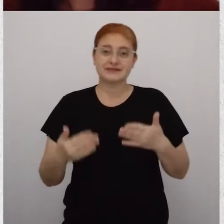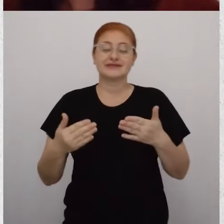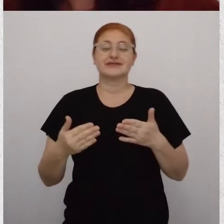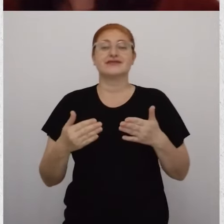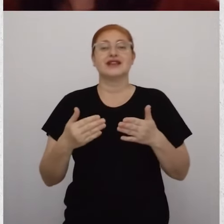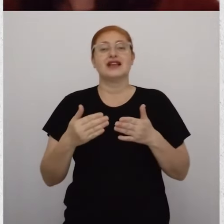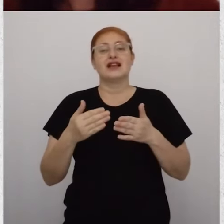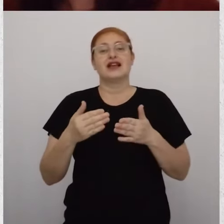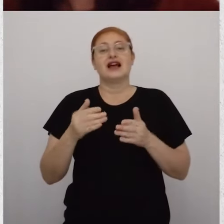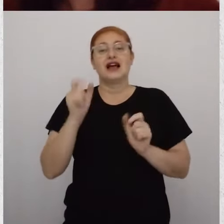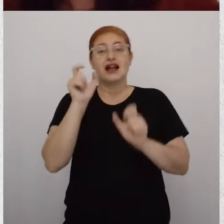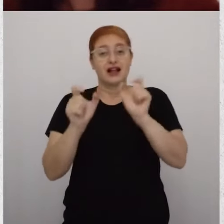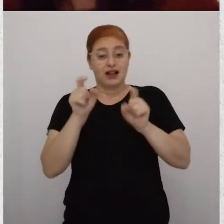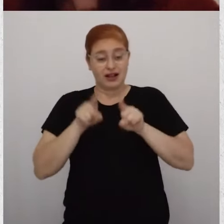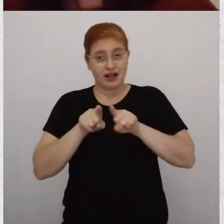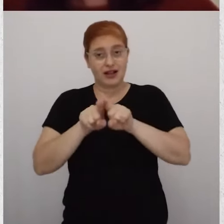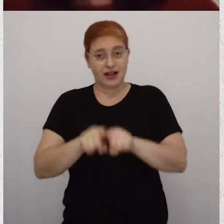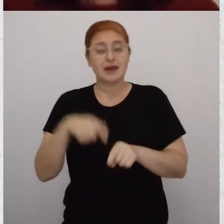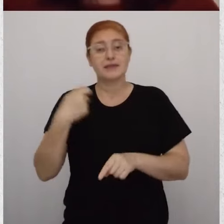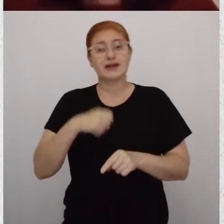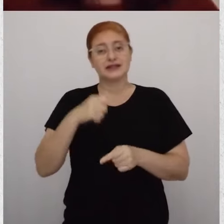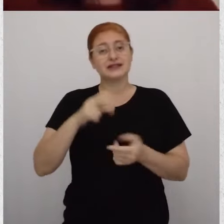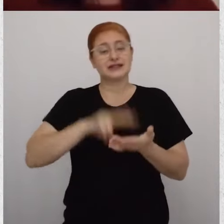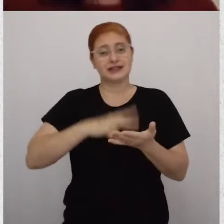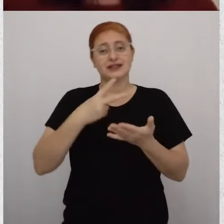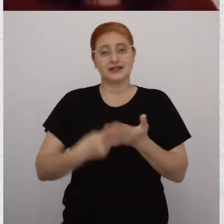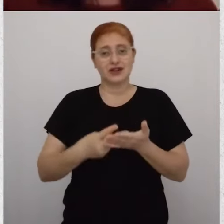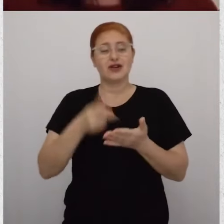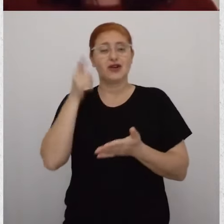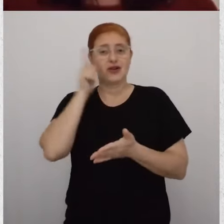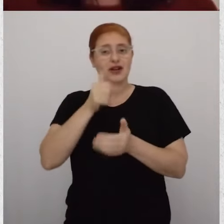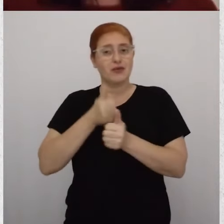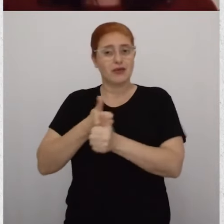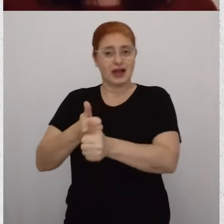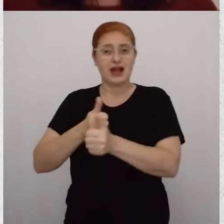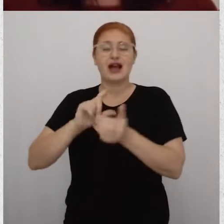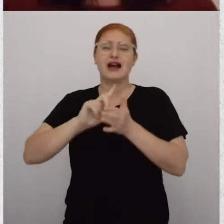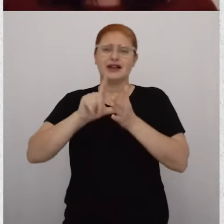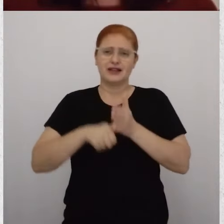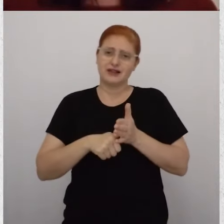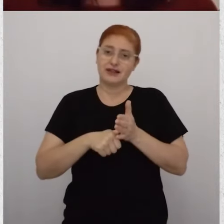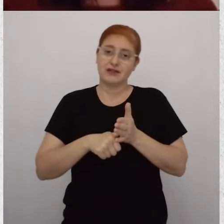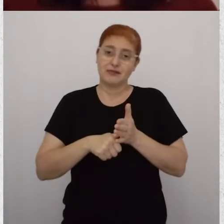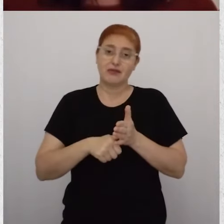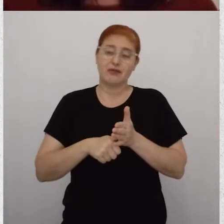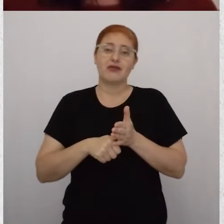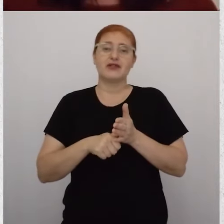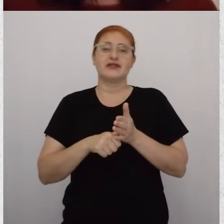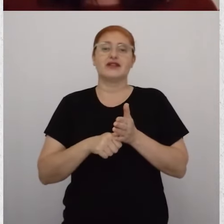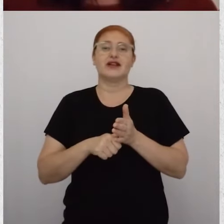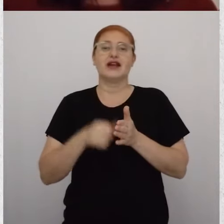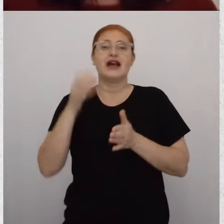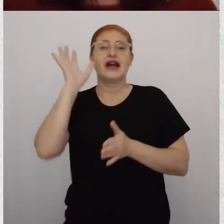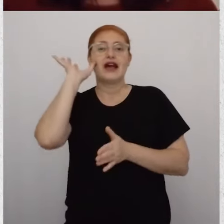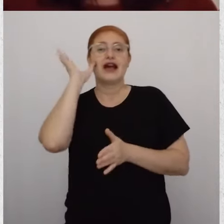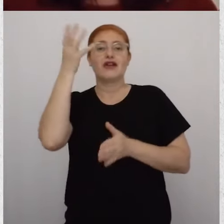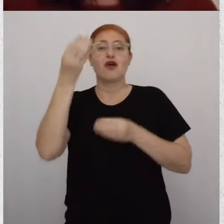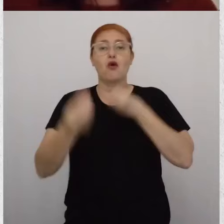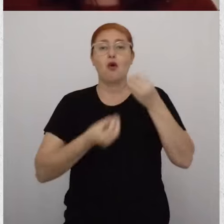da tradução acompanhar, senão a gente vê depois como é que faz. Né?